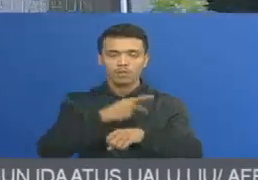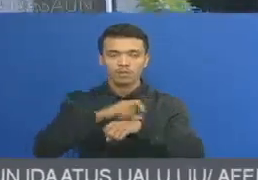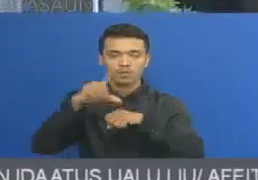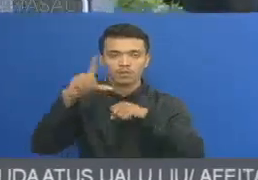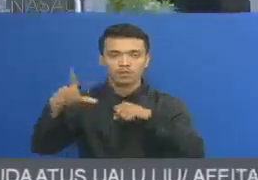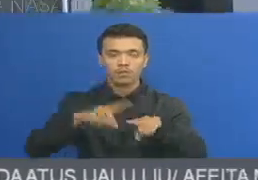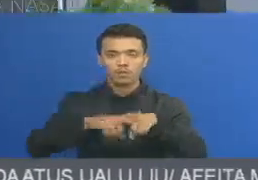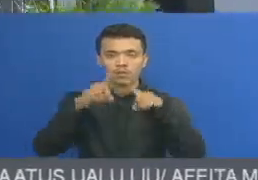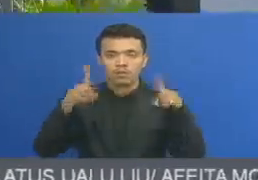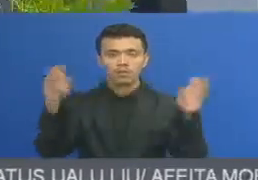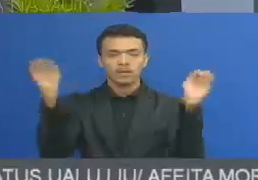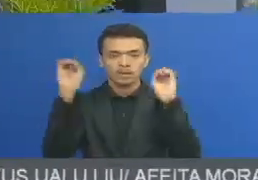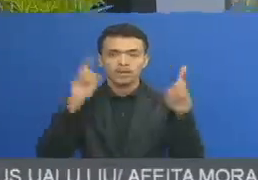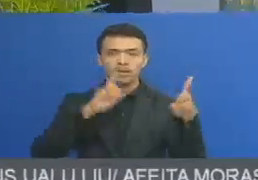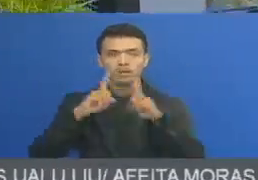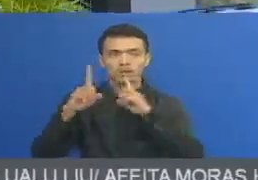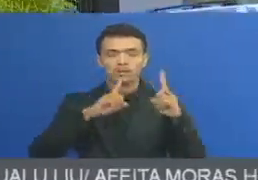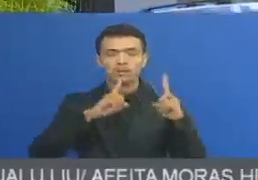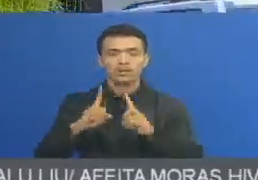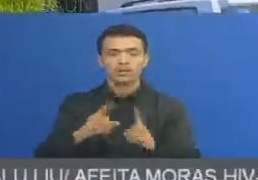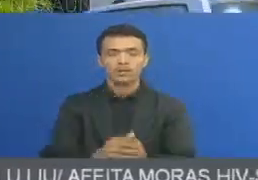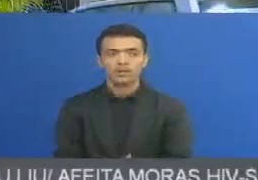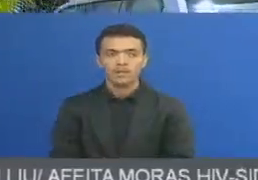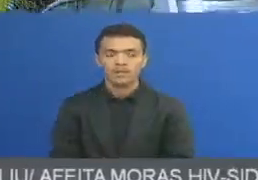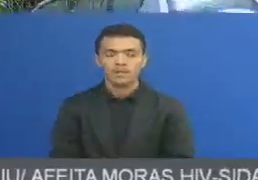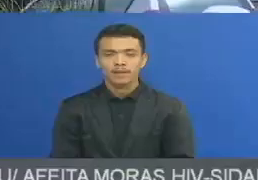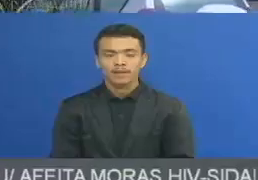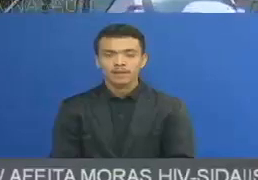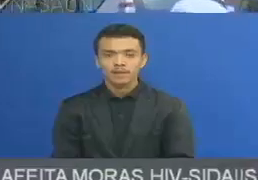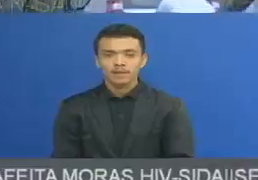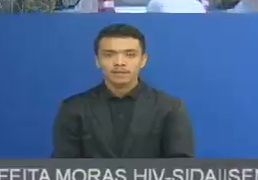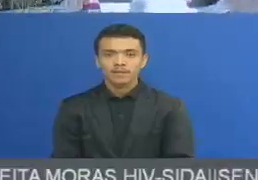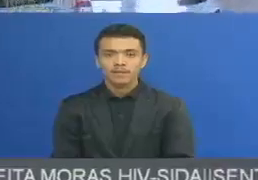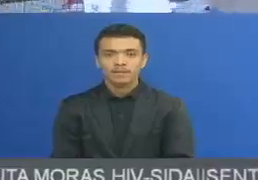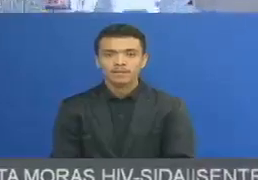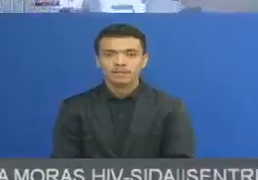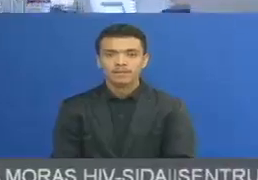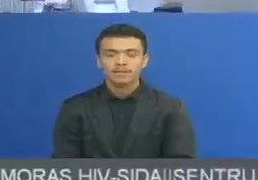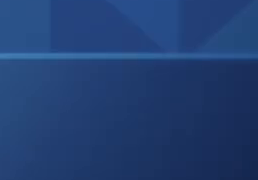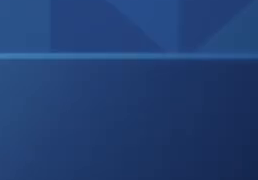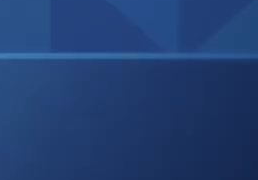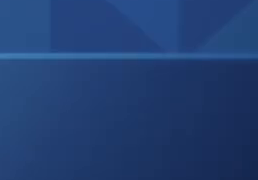Afonso, mas bem a racicla corre o comentário. João Aníbal Agostinho Nenoba, RTTL.